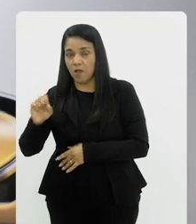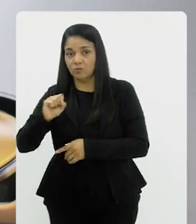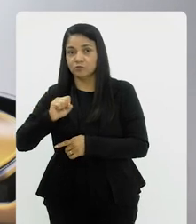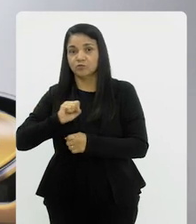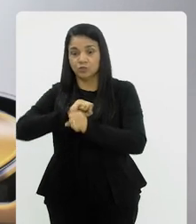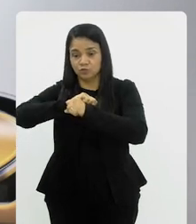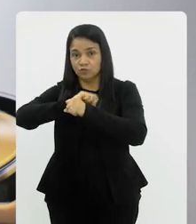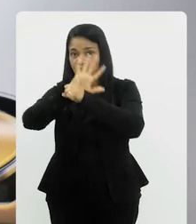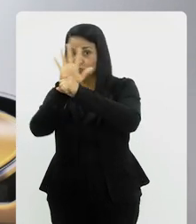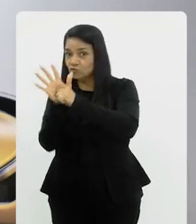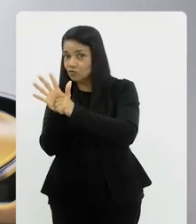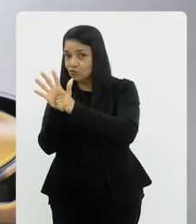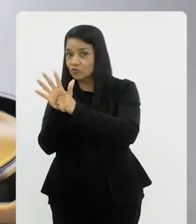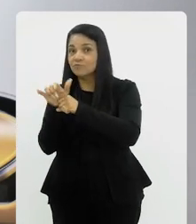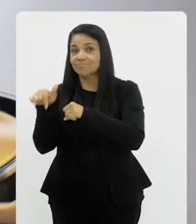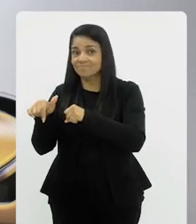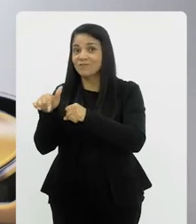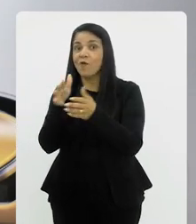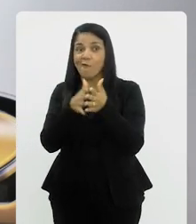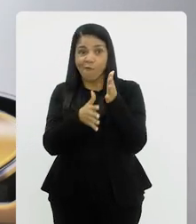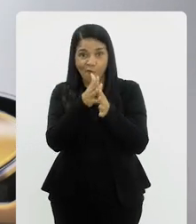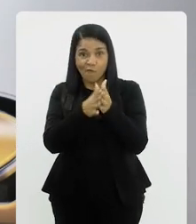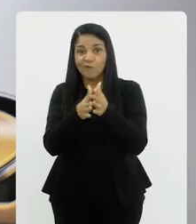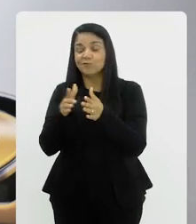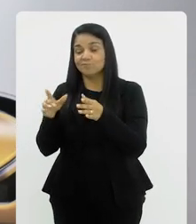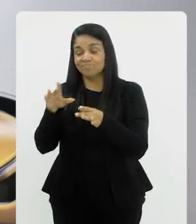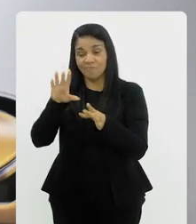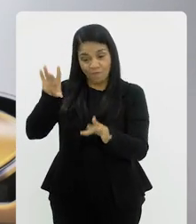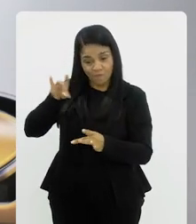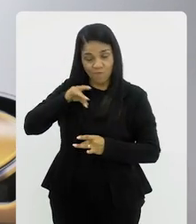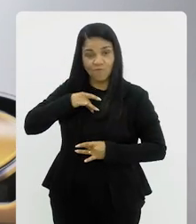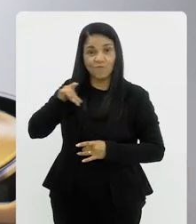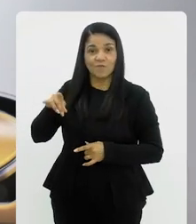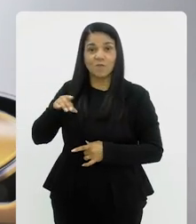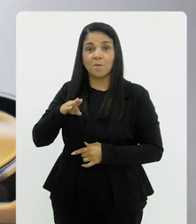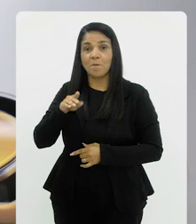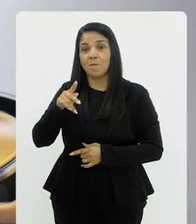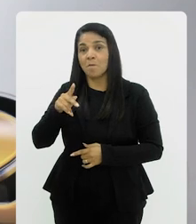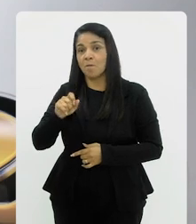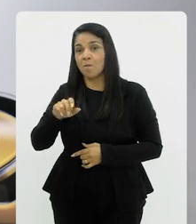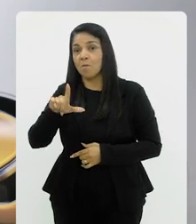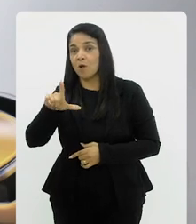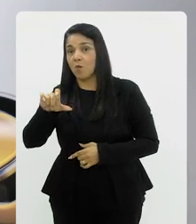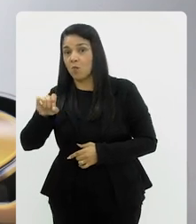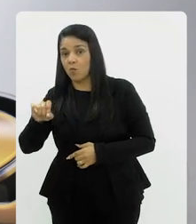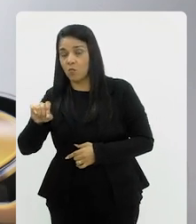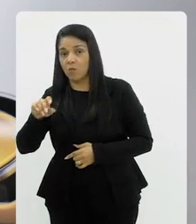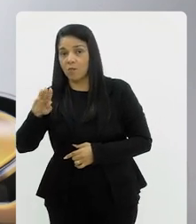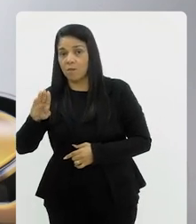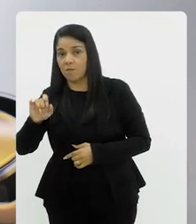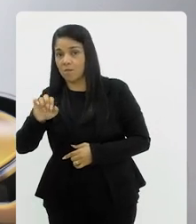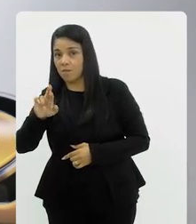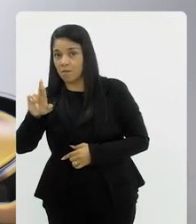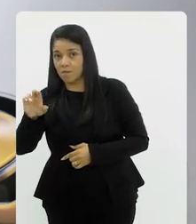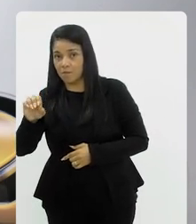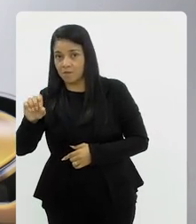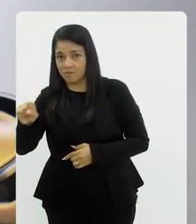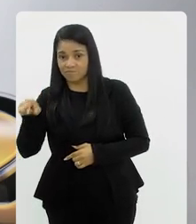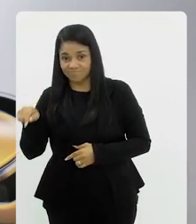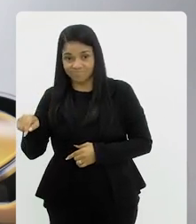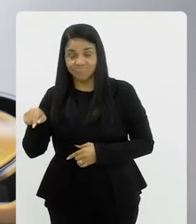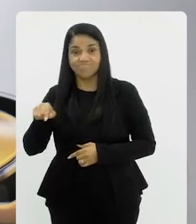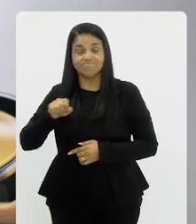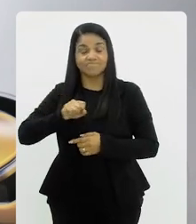Tijuca. Durante muitos anos a Tijuca se confunde com a figura do Paulo Barros, né? A Tijuca